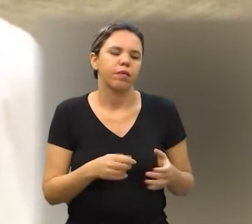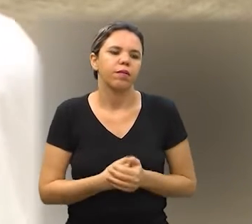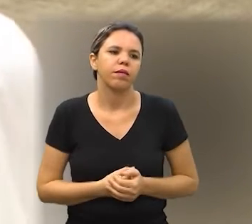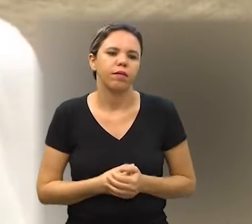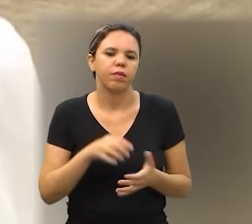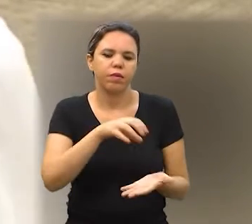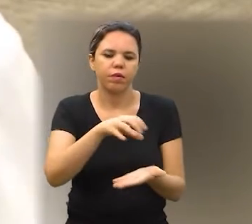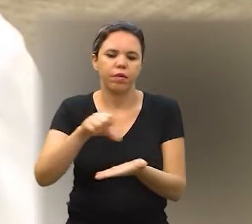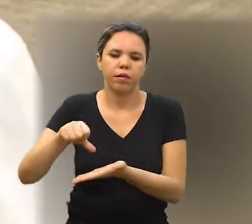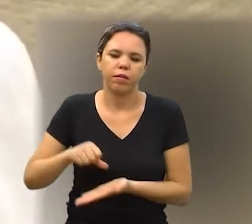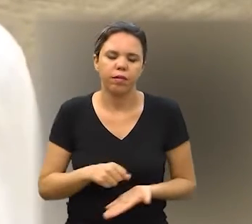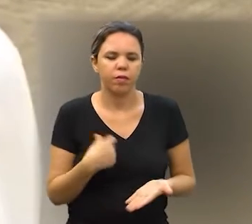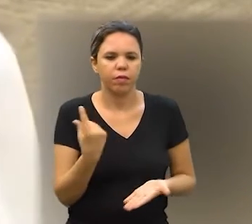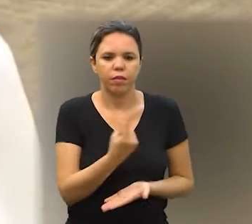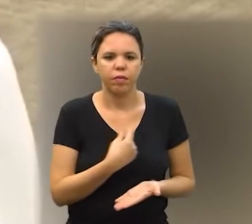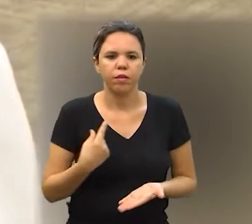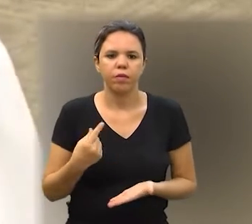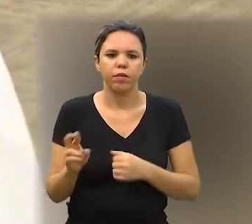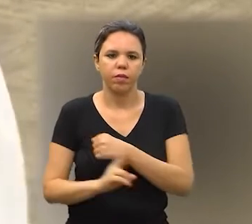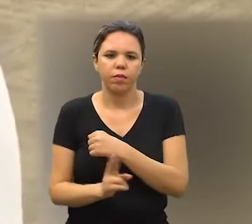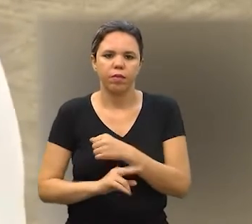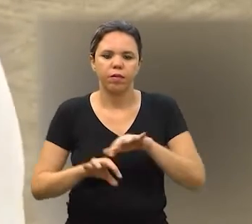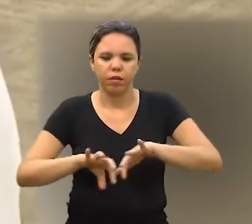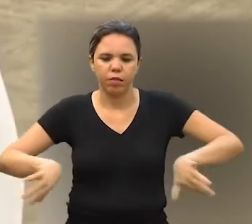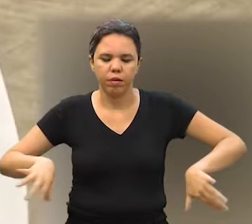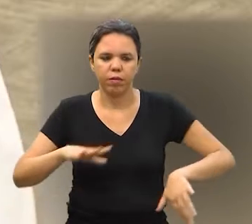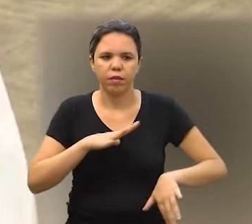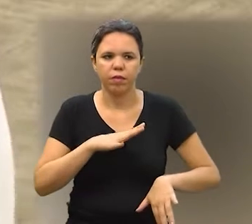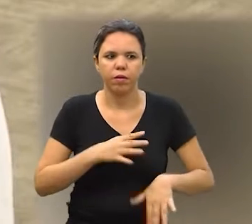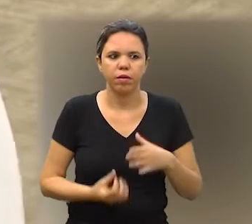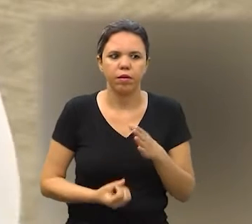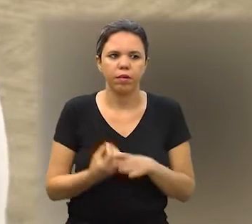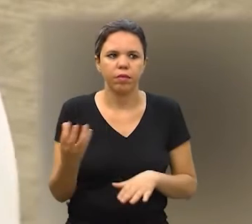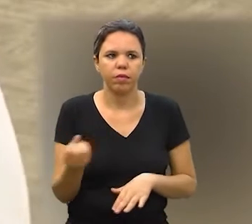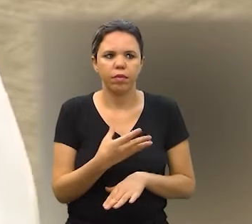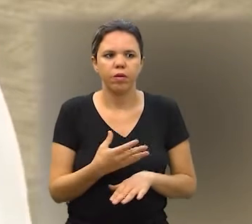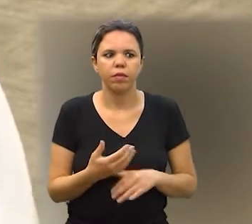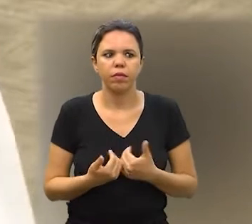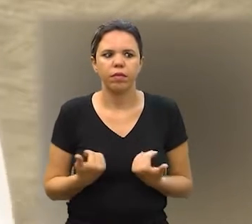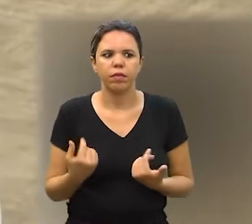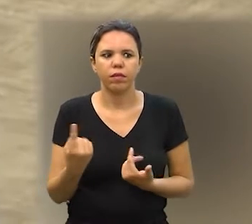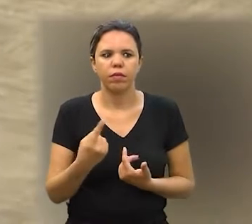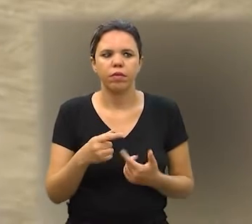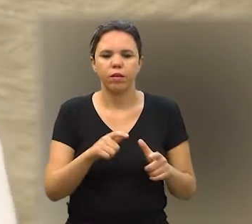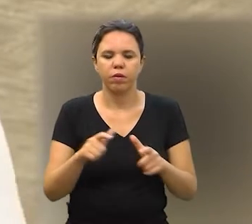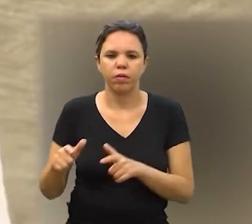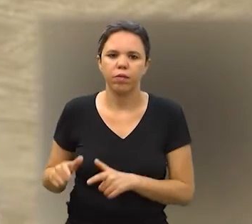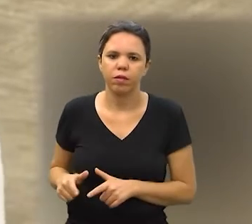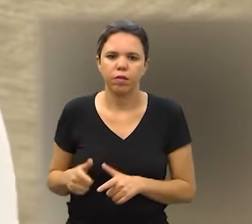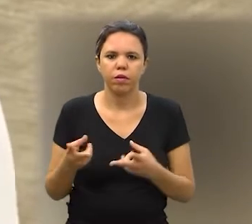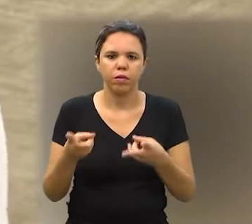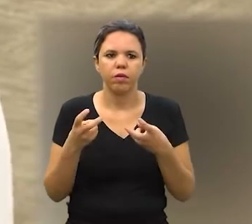fazer debates territoriais. Então o que cada uma das rodovias que dividem a nossa cidade, né, e criam novas opressões, como cada um desses